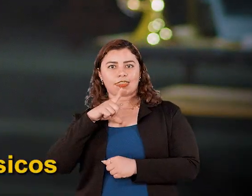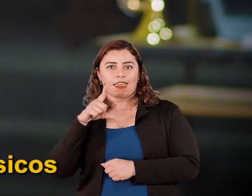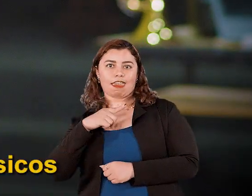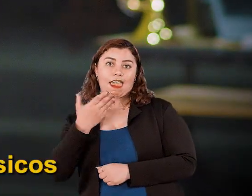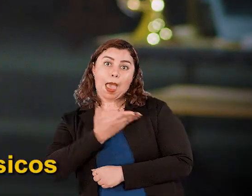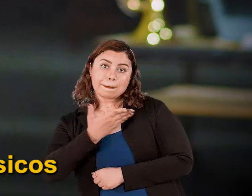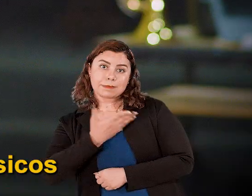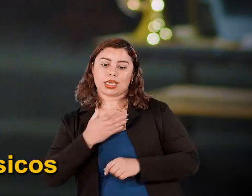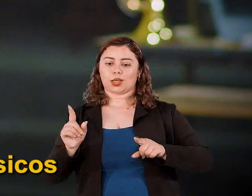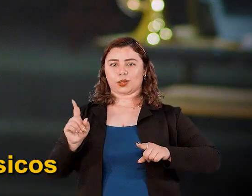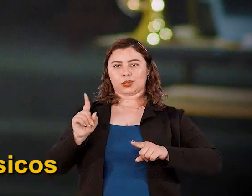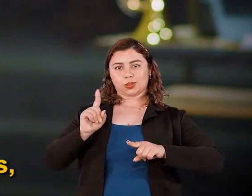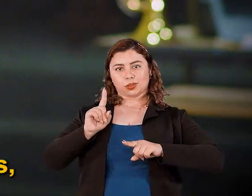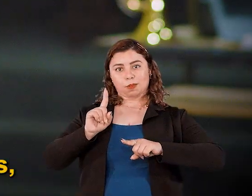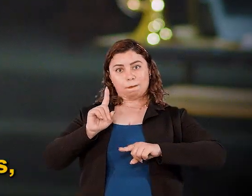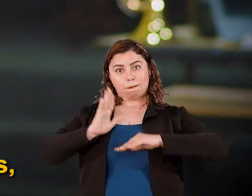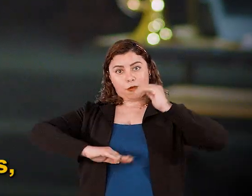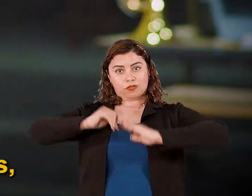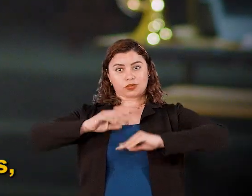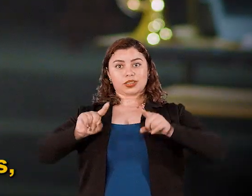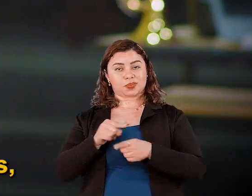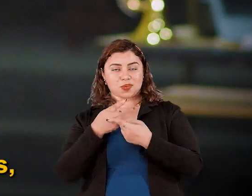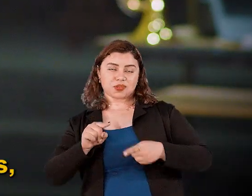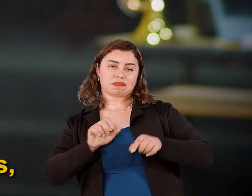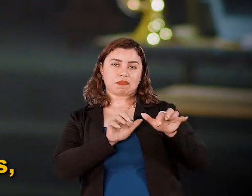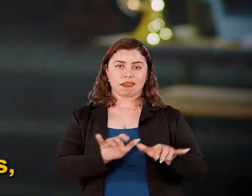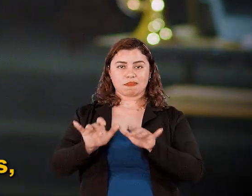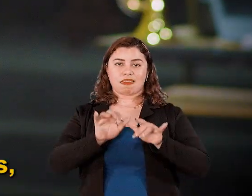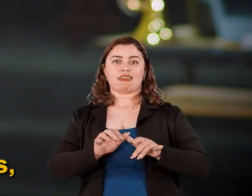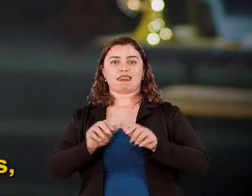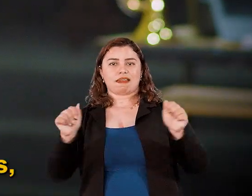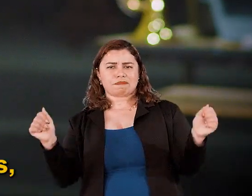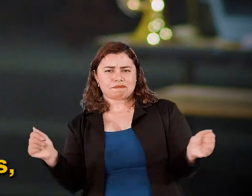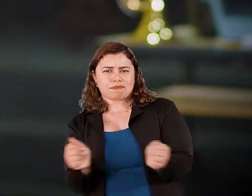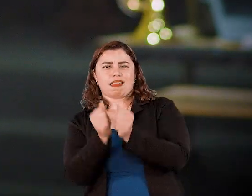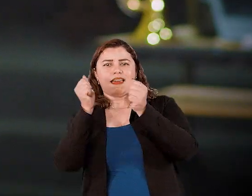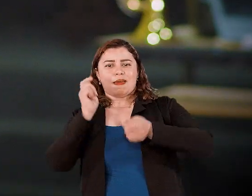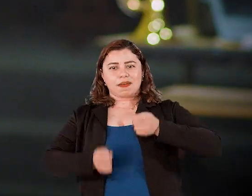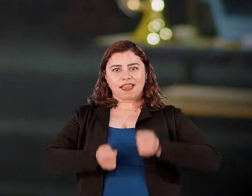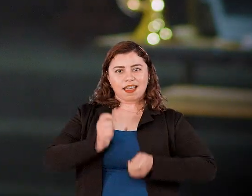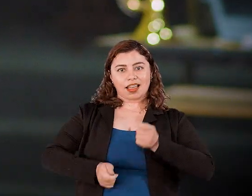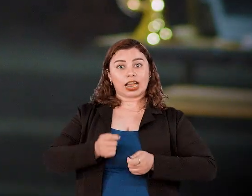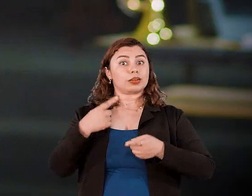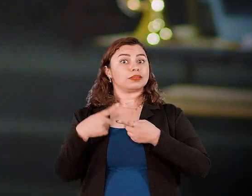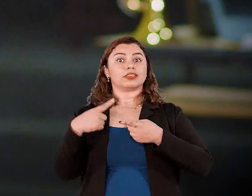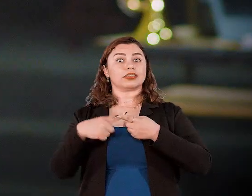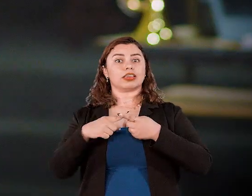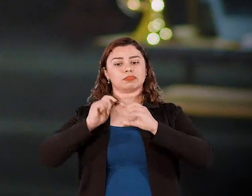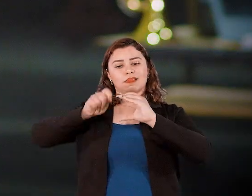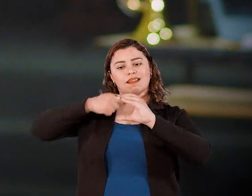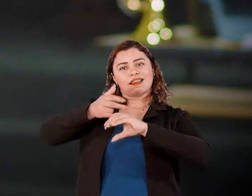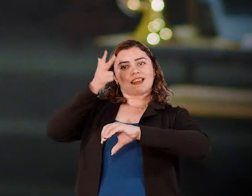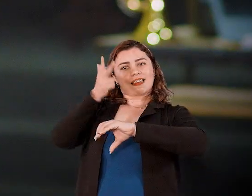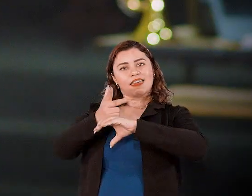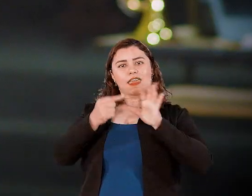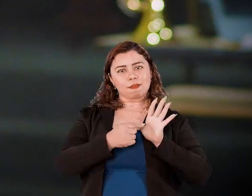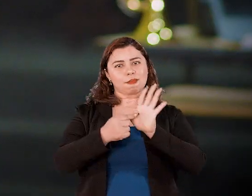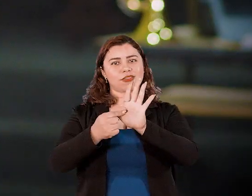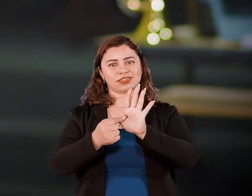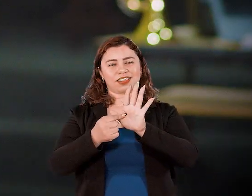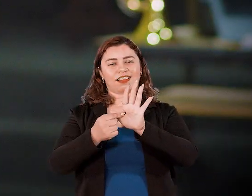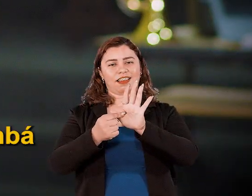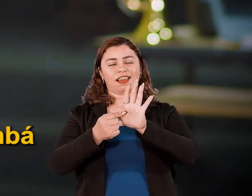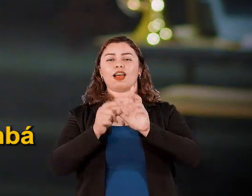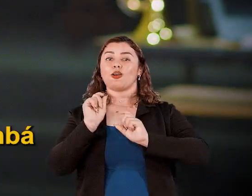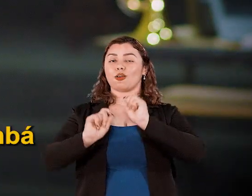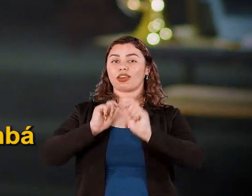com nossos amigos músicos aqui, pianistas, percussionistas, para que possamos gravar e retratar isso